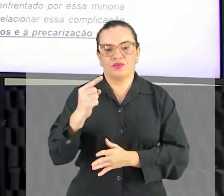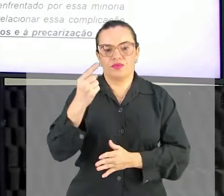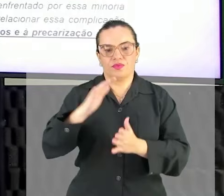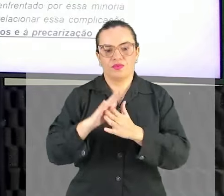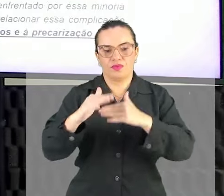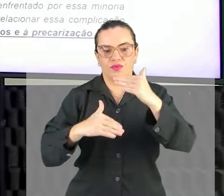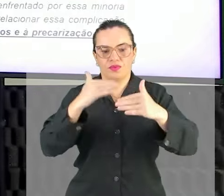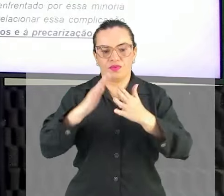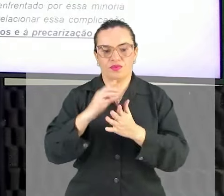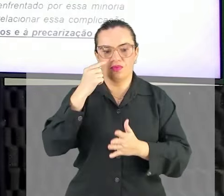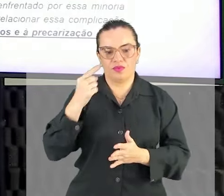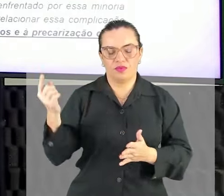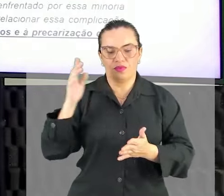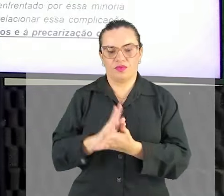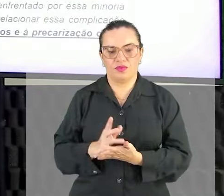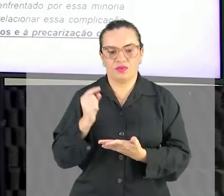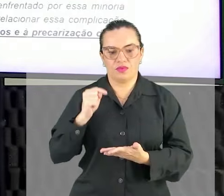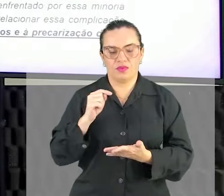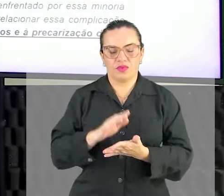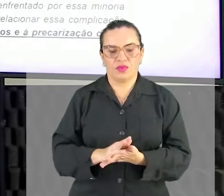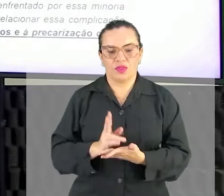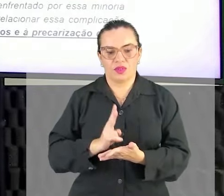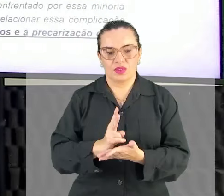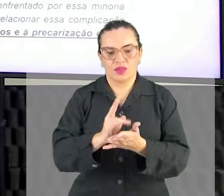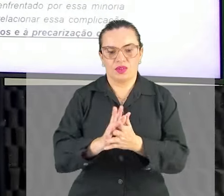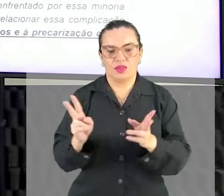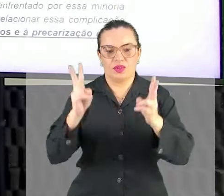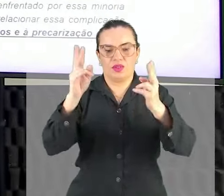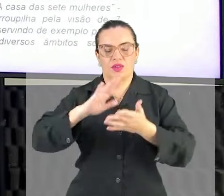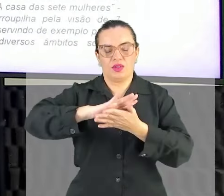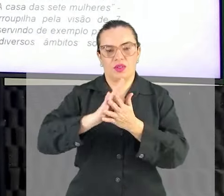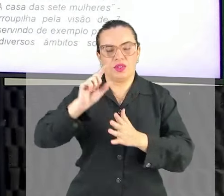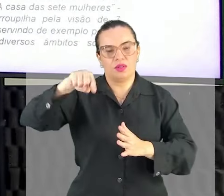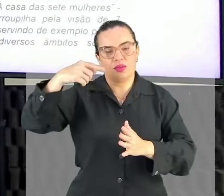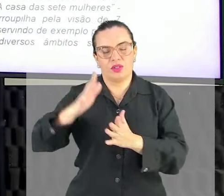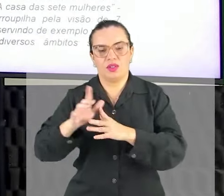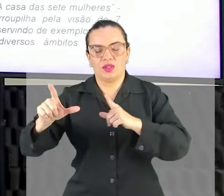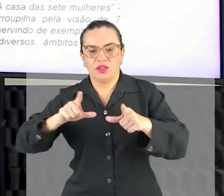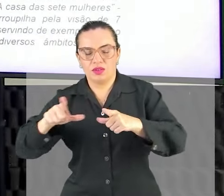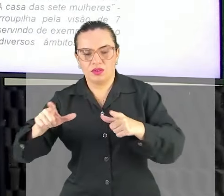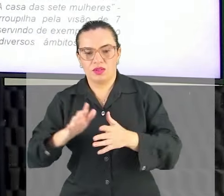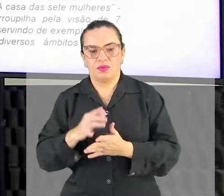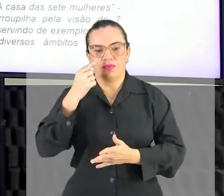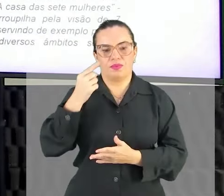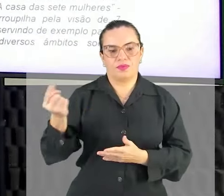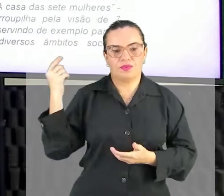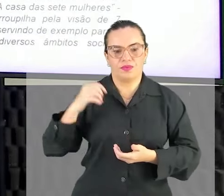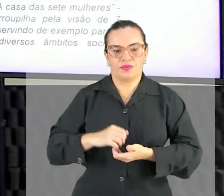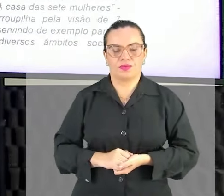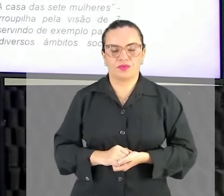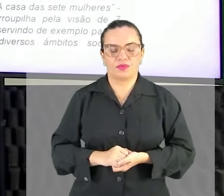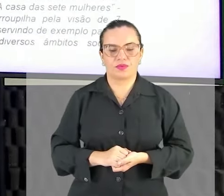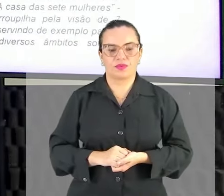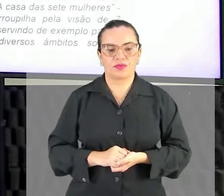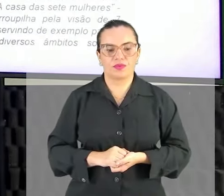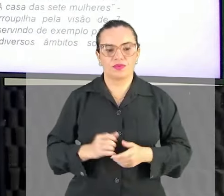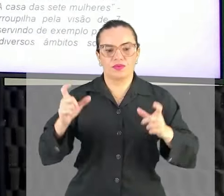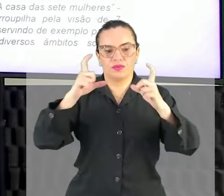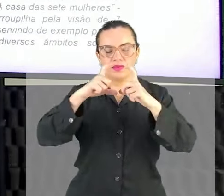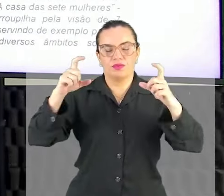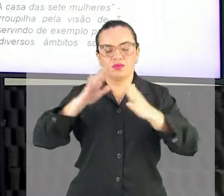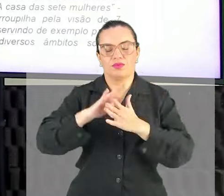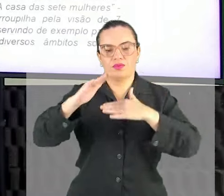valores preconceituosos e depois vai falar da atividade laboral. Vamos lá, desenvolvimento 1. Coloquei um